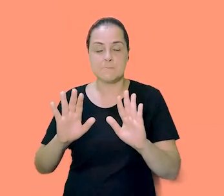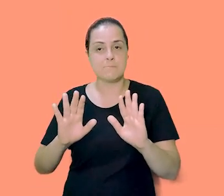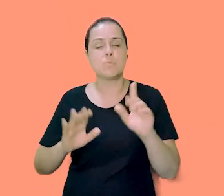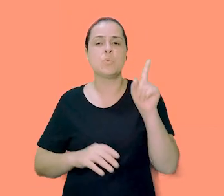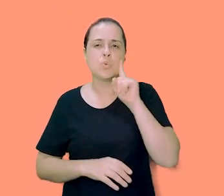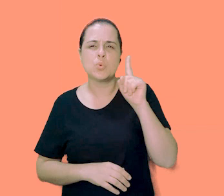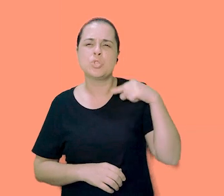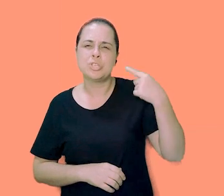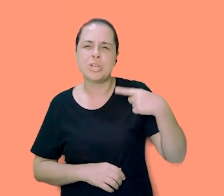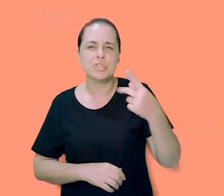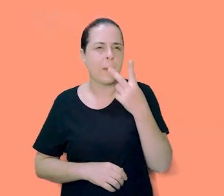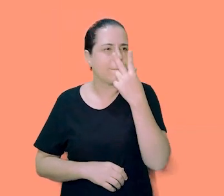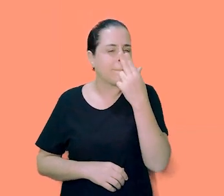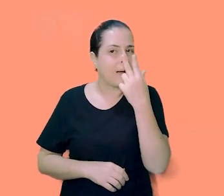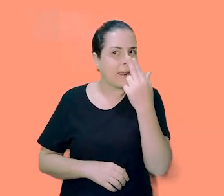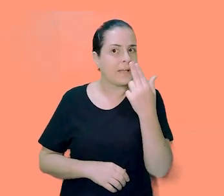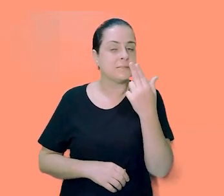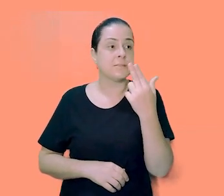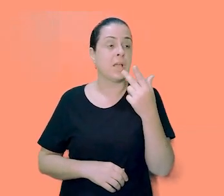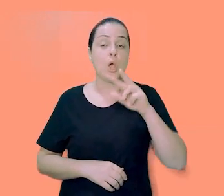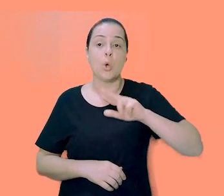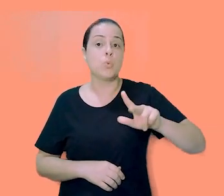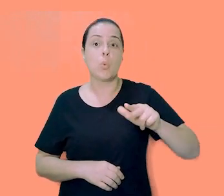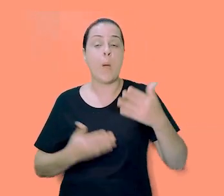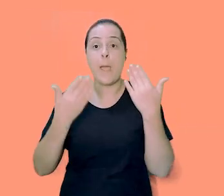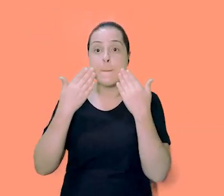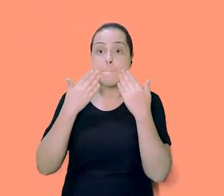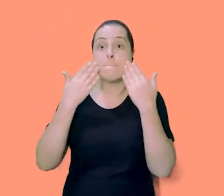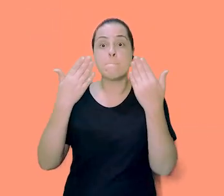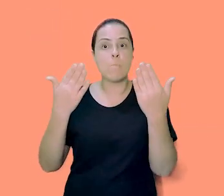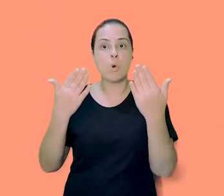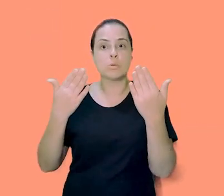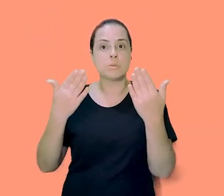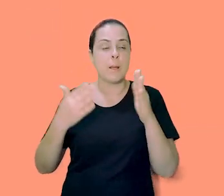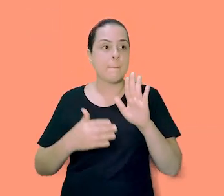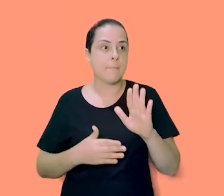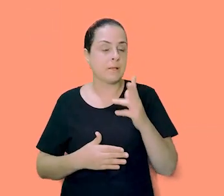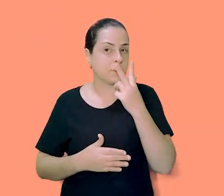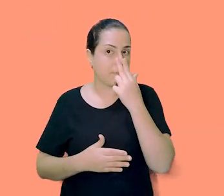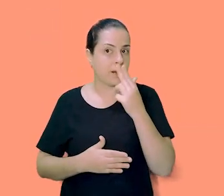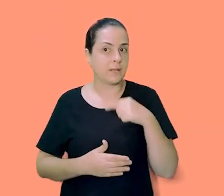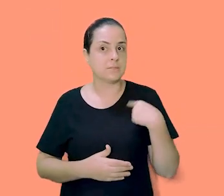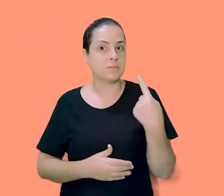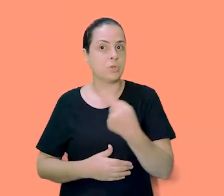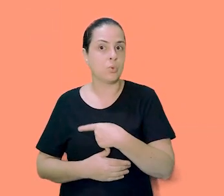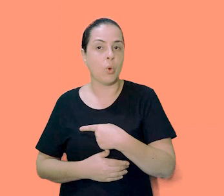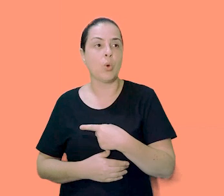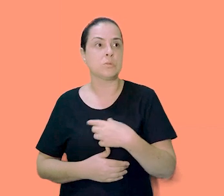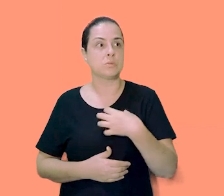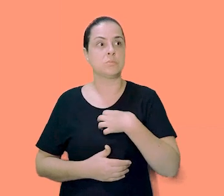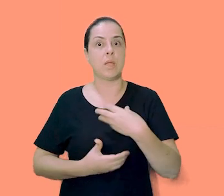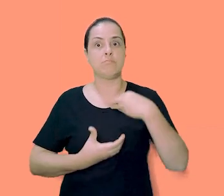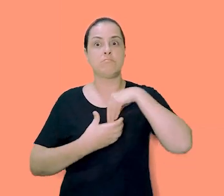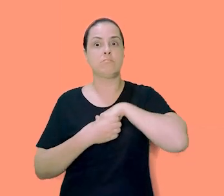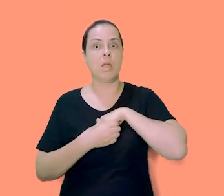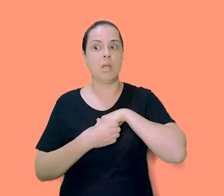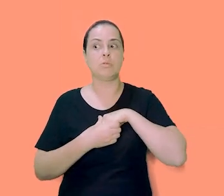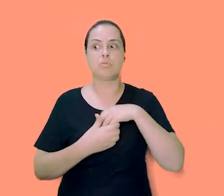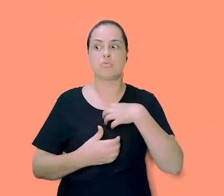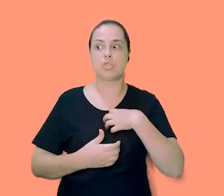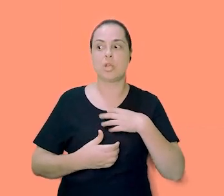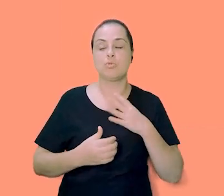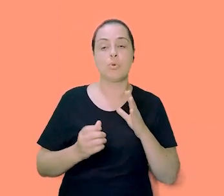esse implícito, não é nem não verbal, mas é uma coisa implícita que a gente vai deduzindo. Então, eu acho que essa